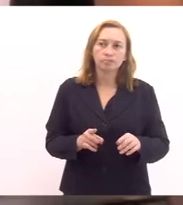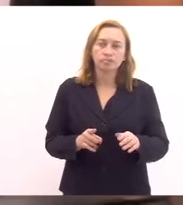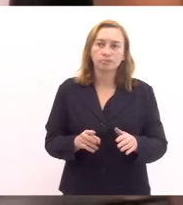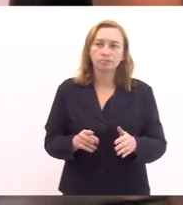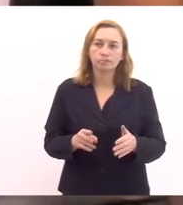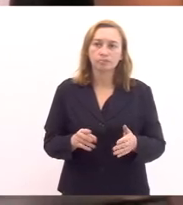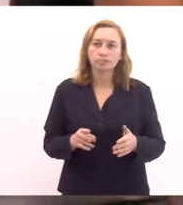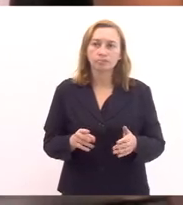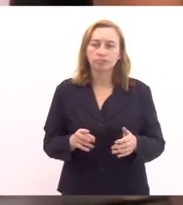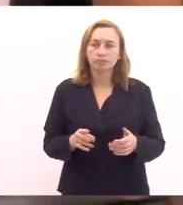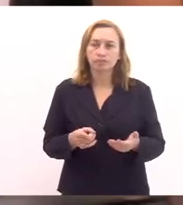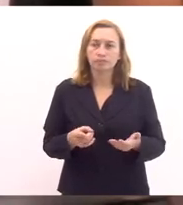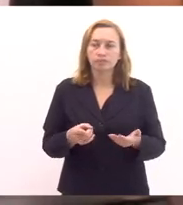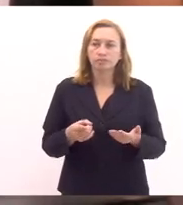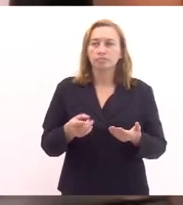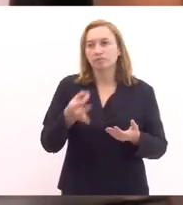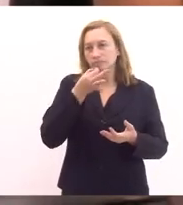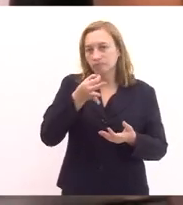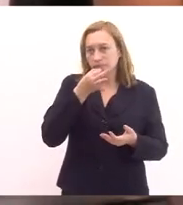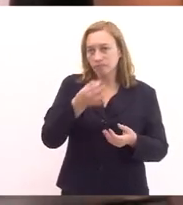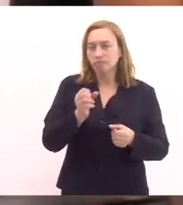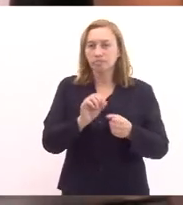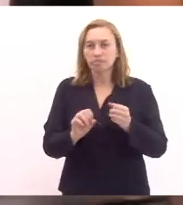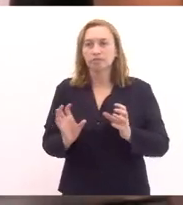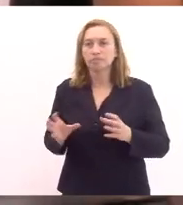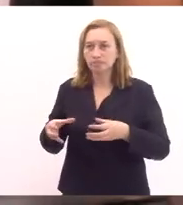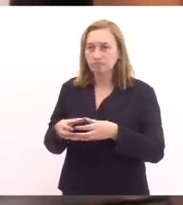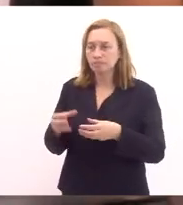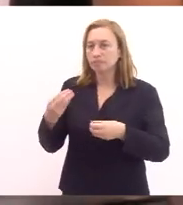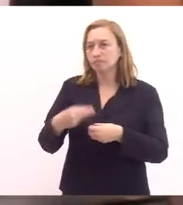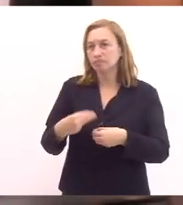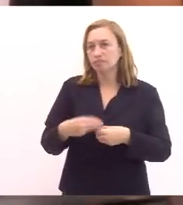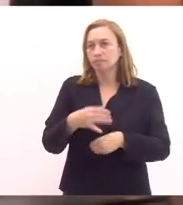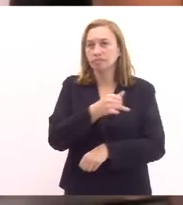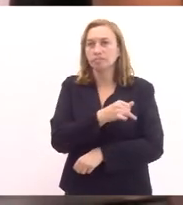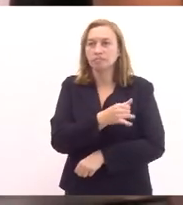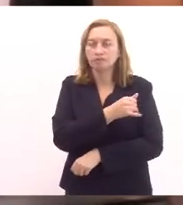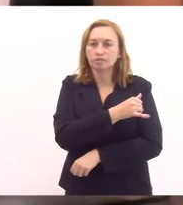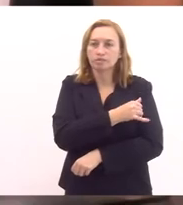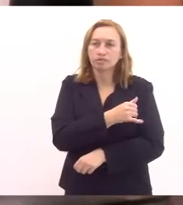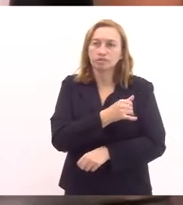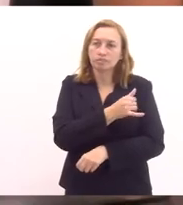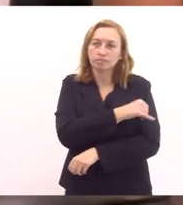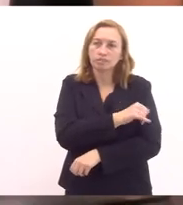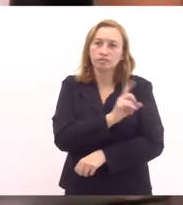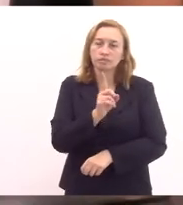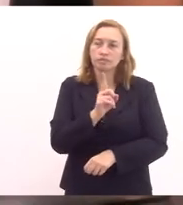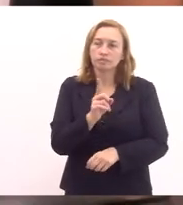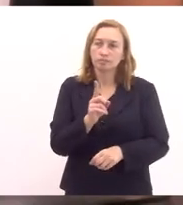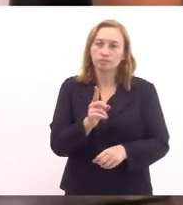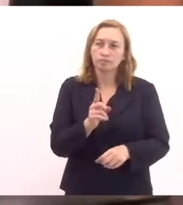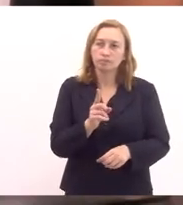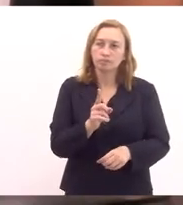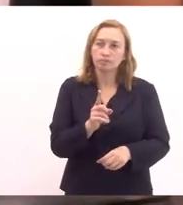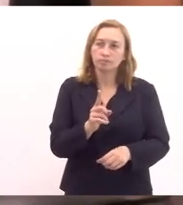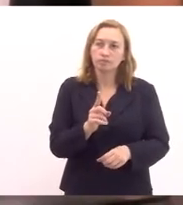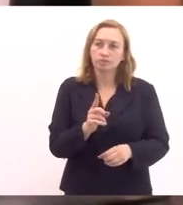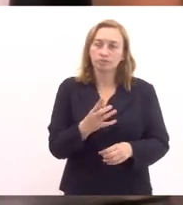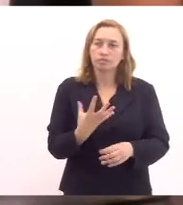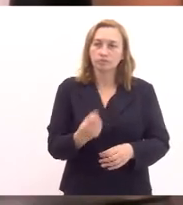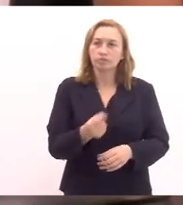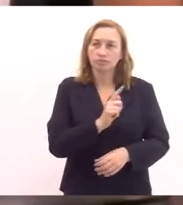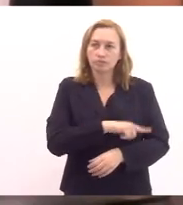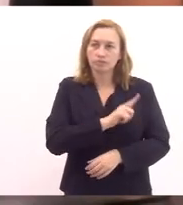pequena e que as sugestões que elas fazem no comitê do município do Rio não são atendidas pela gestão Então existe já